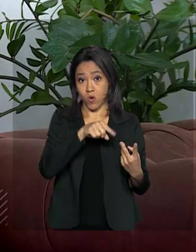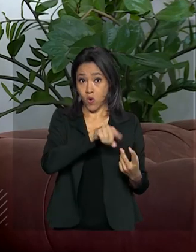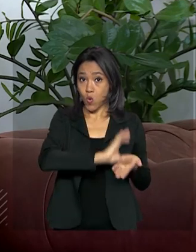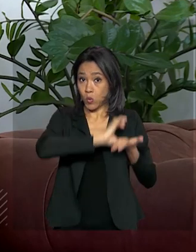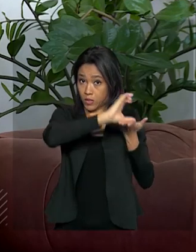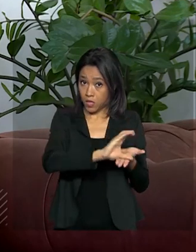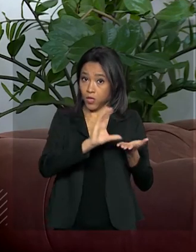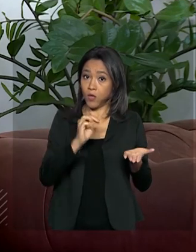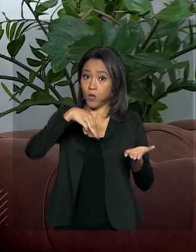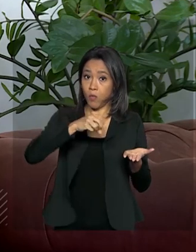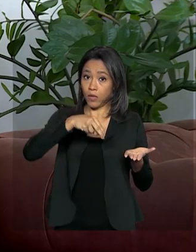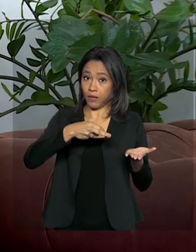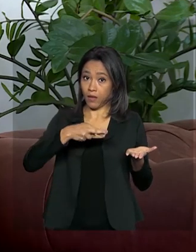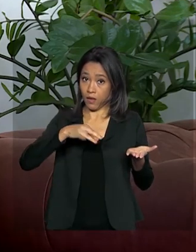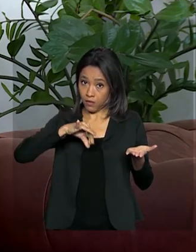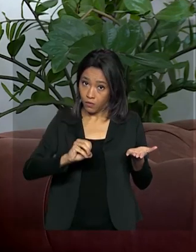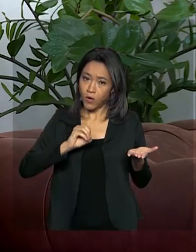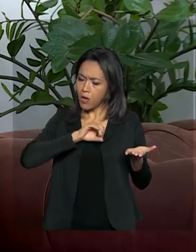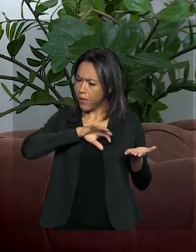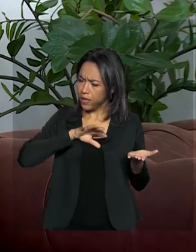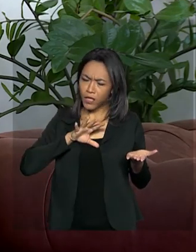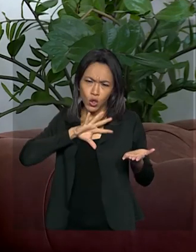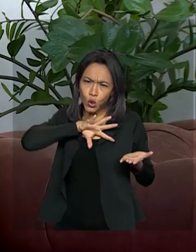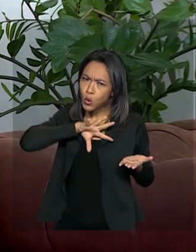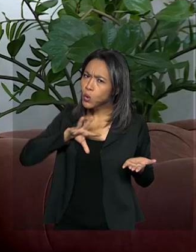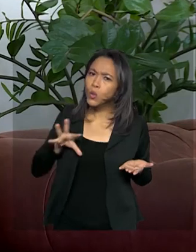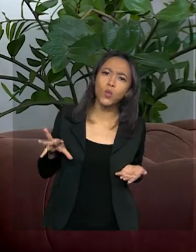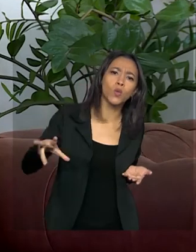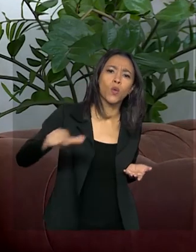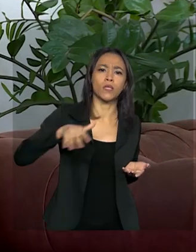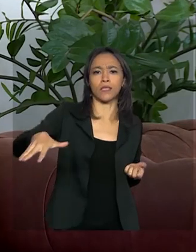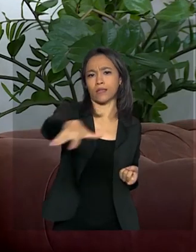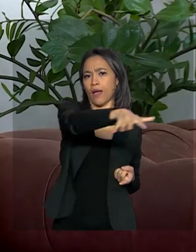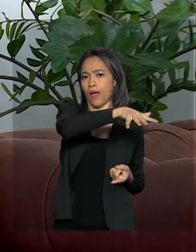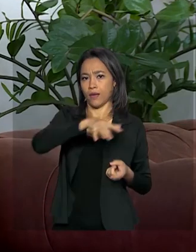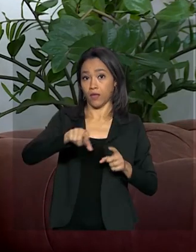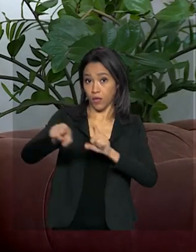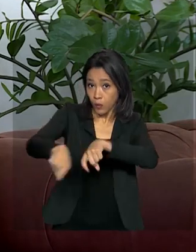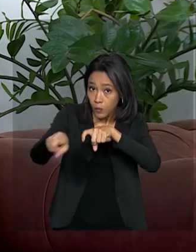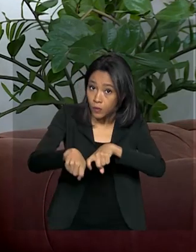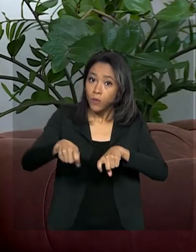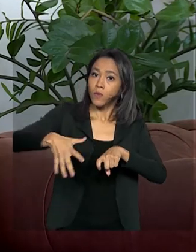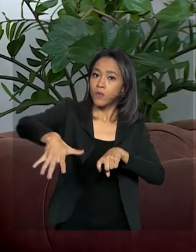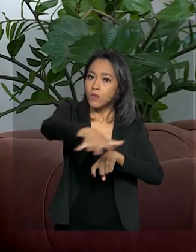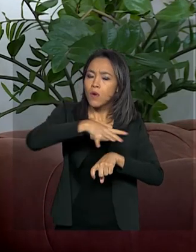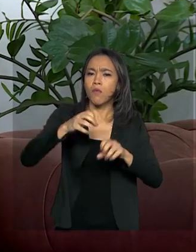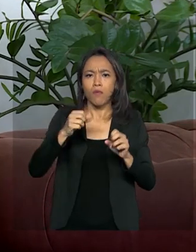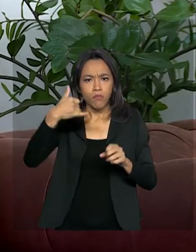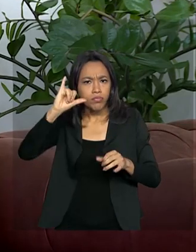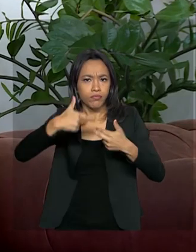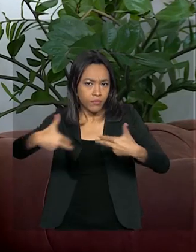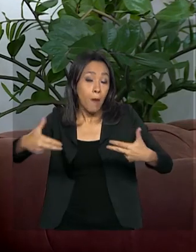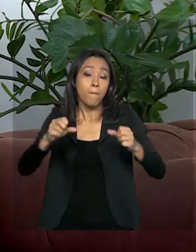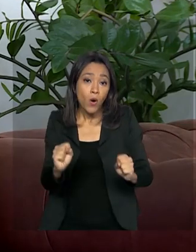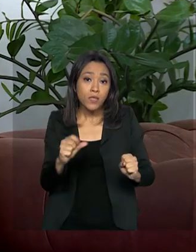para que é todos os todos os setores da agropecuária pudessem ter os seus